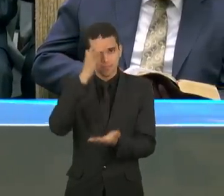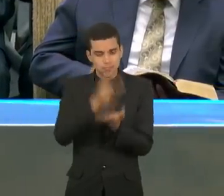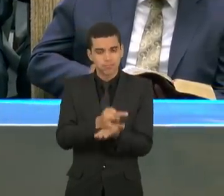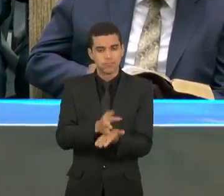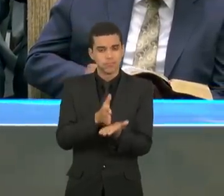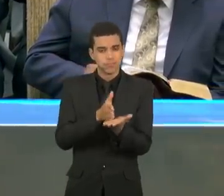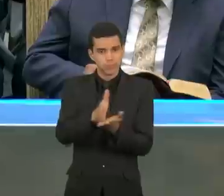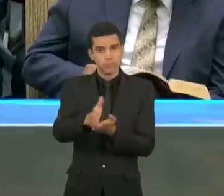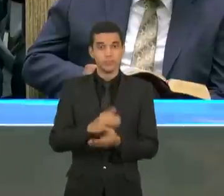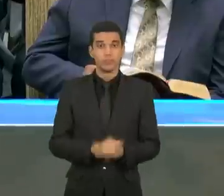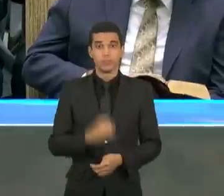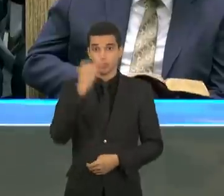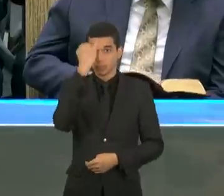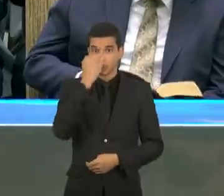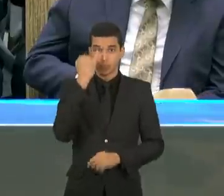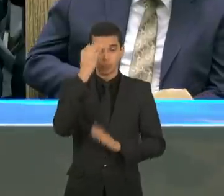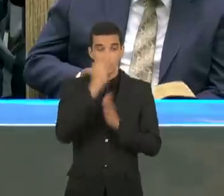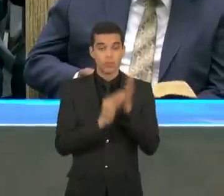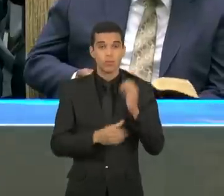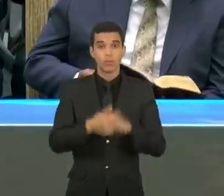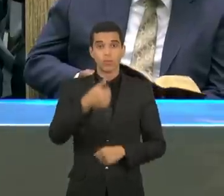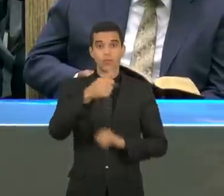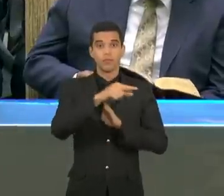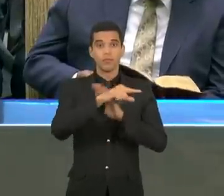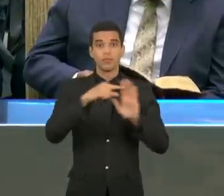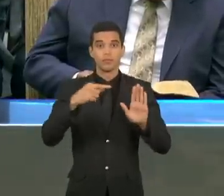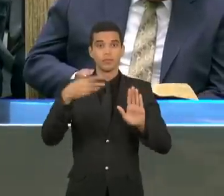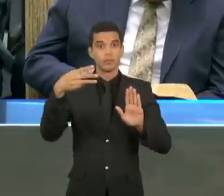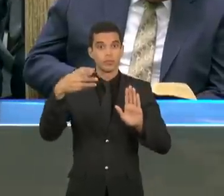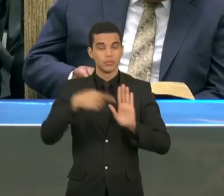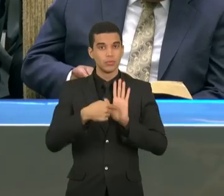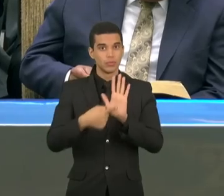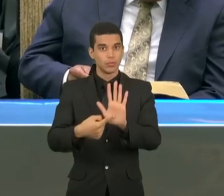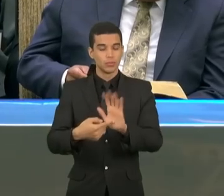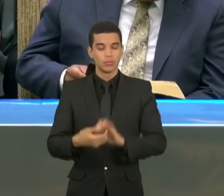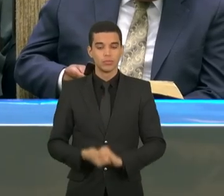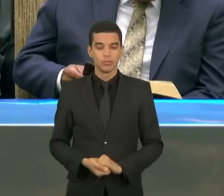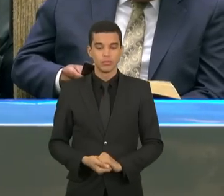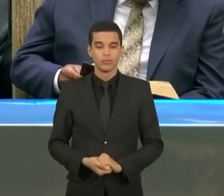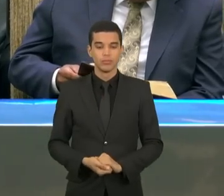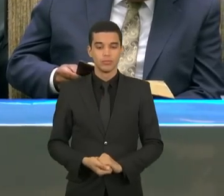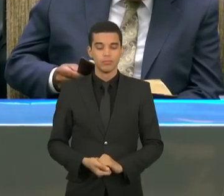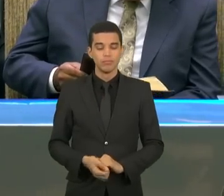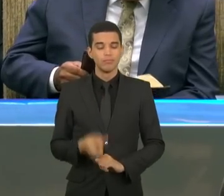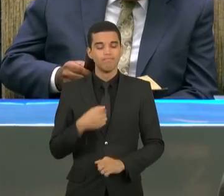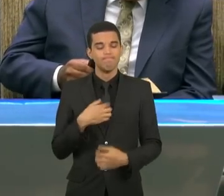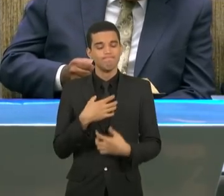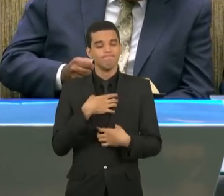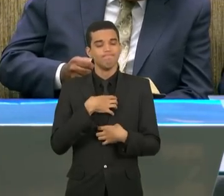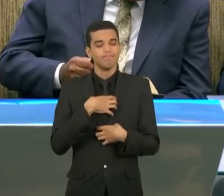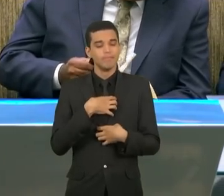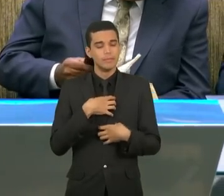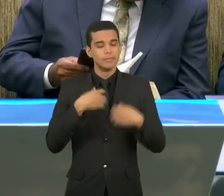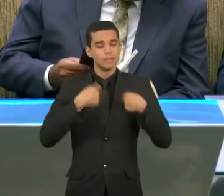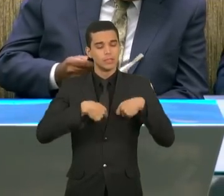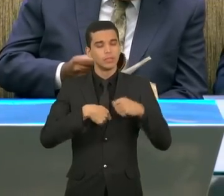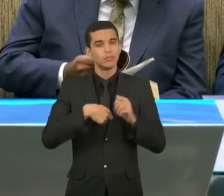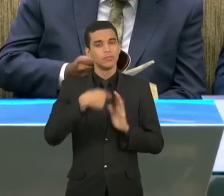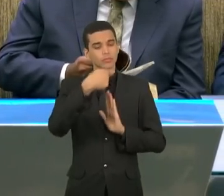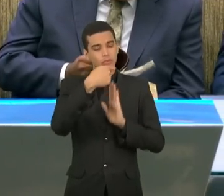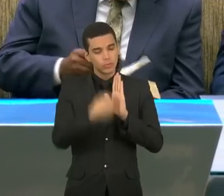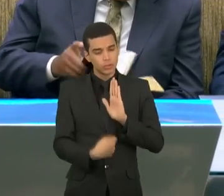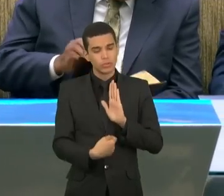1, verso 3, diz o seguinte: amados, senti que era necessário